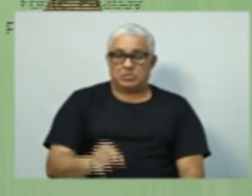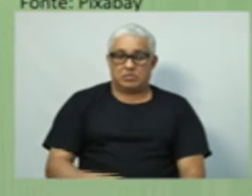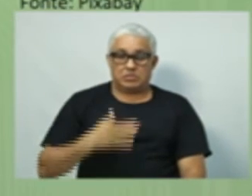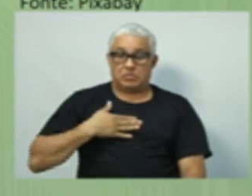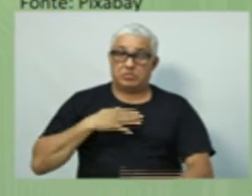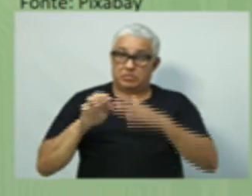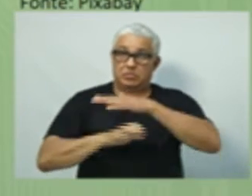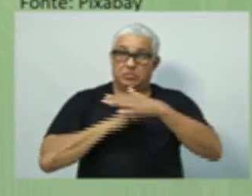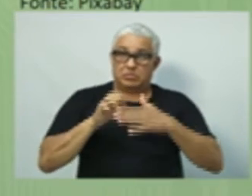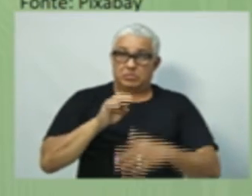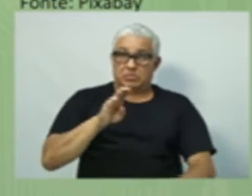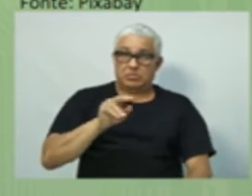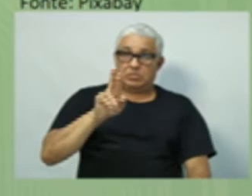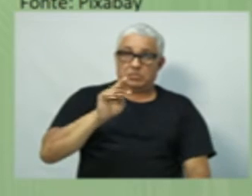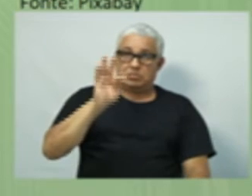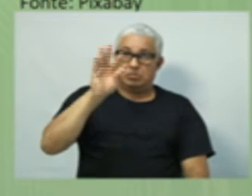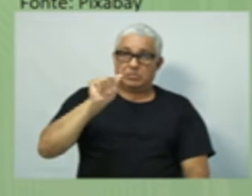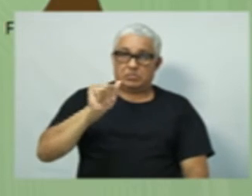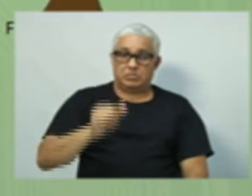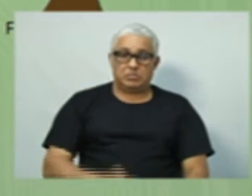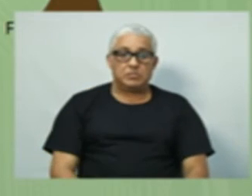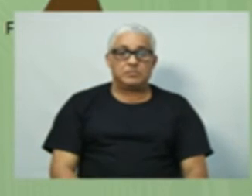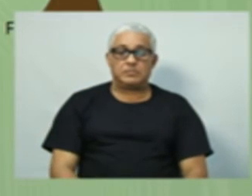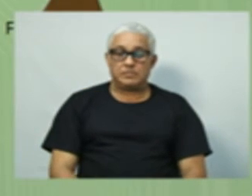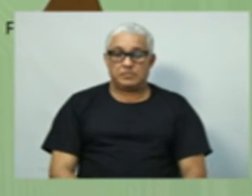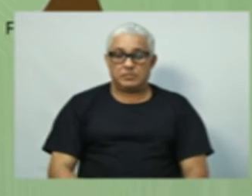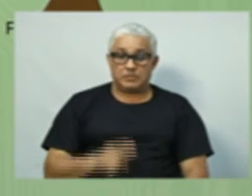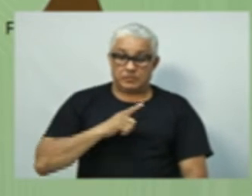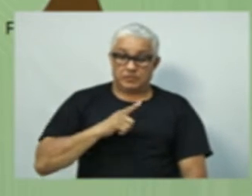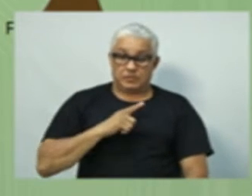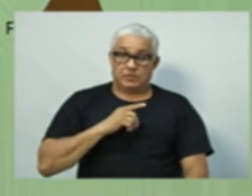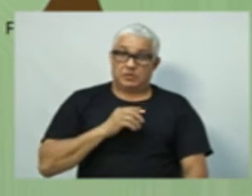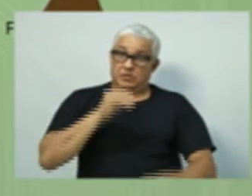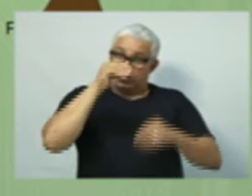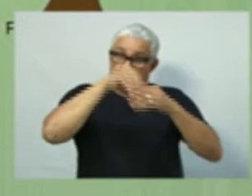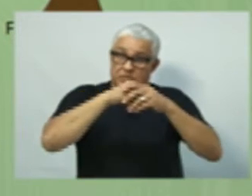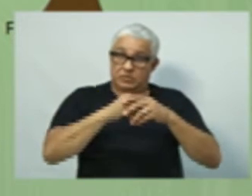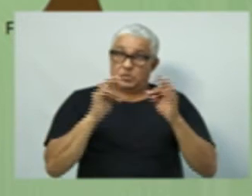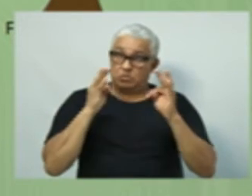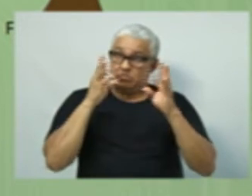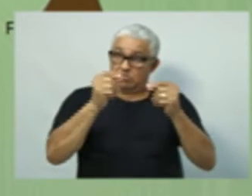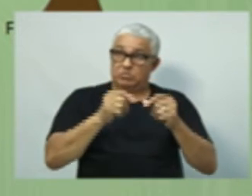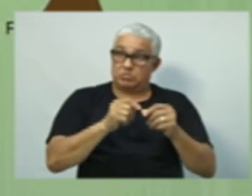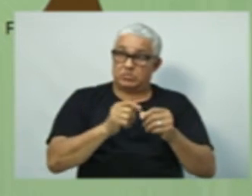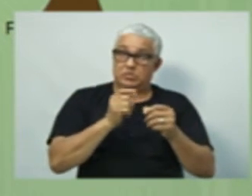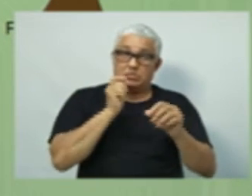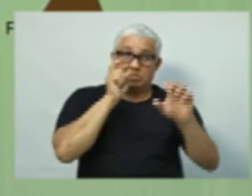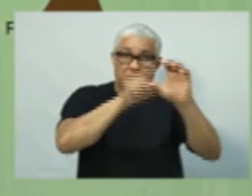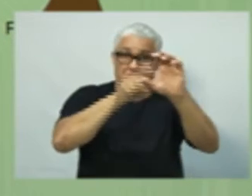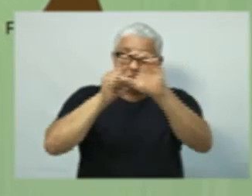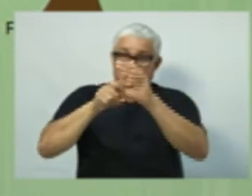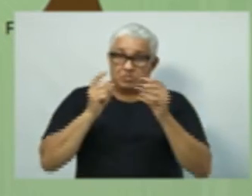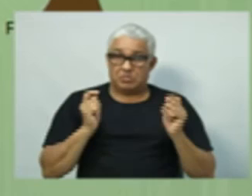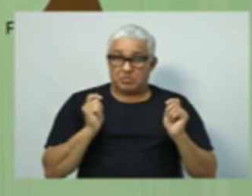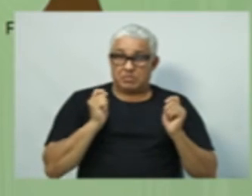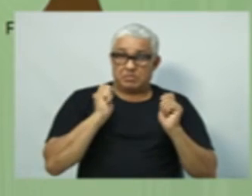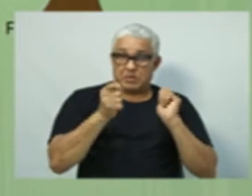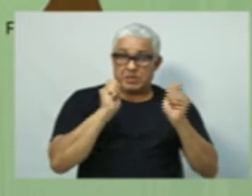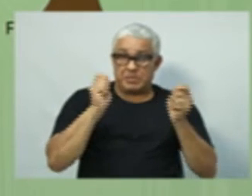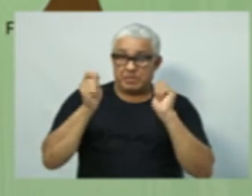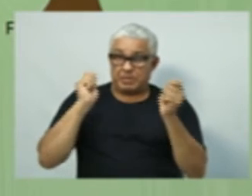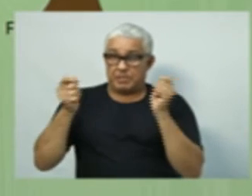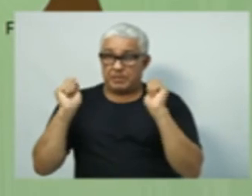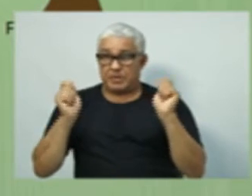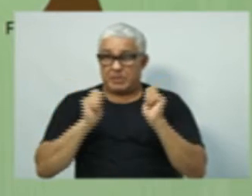empresa correto isso aqui é o que o quanto eu tenho pra cá com todas as despesas inclusive com os lucros que os